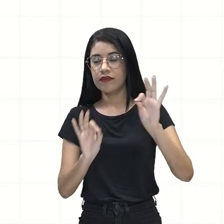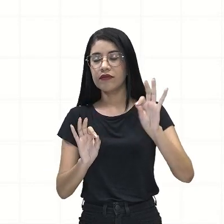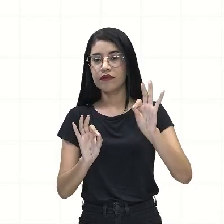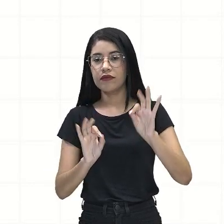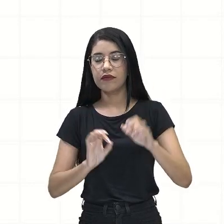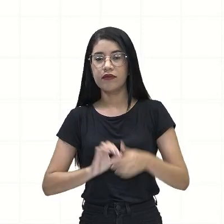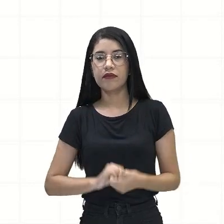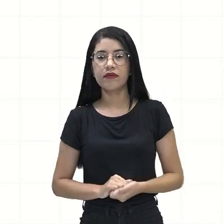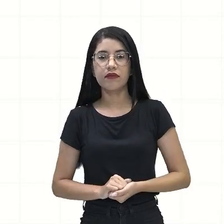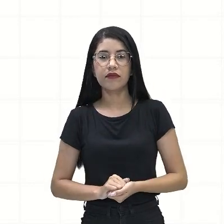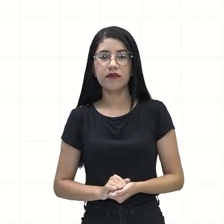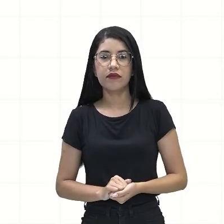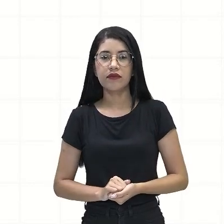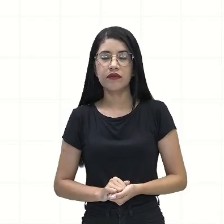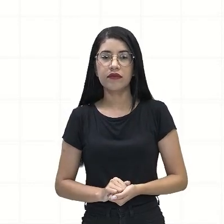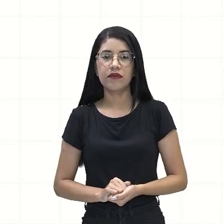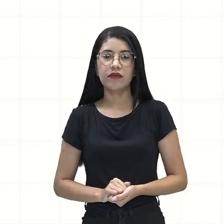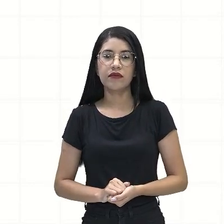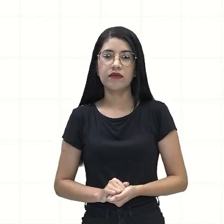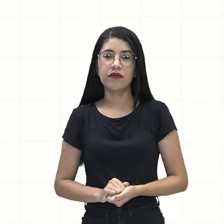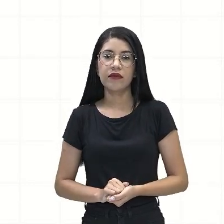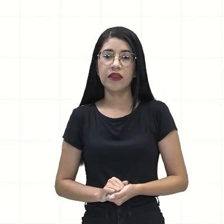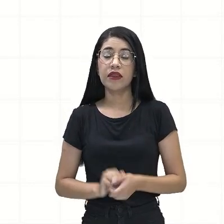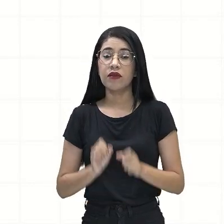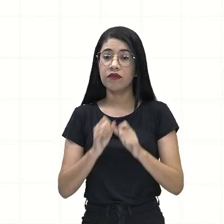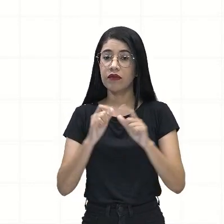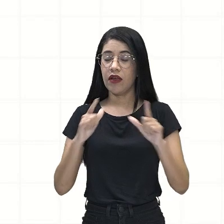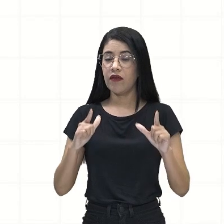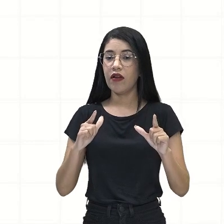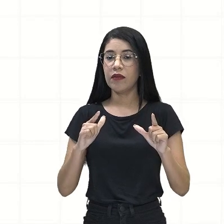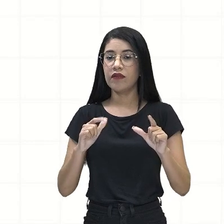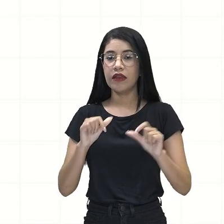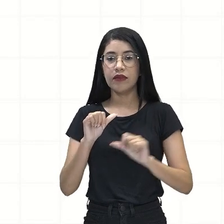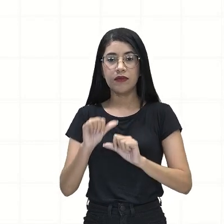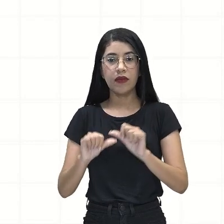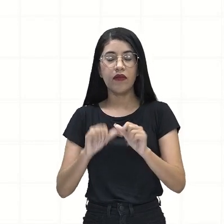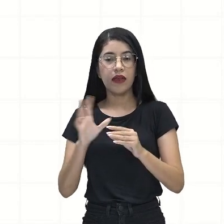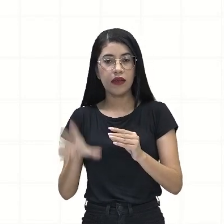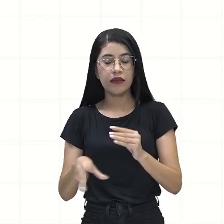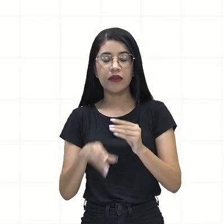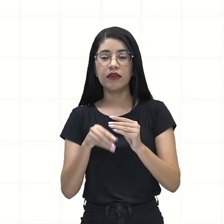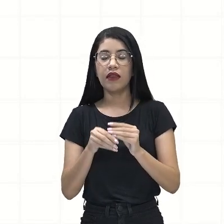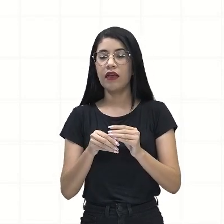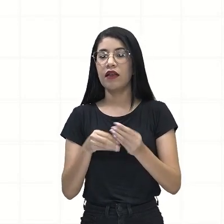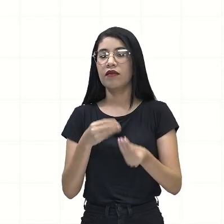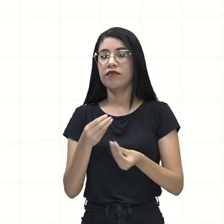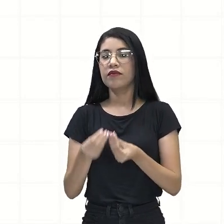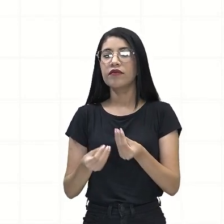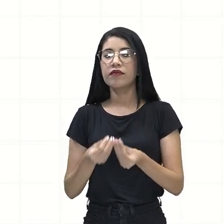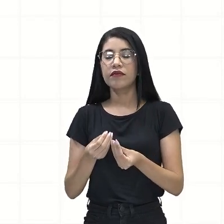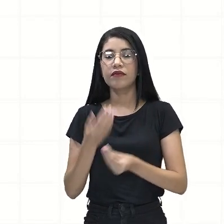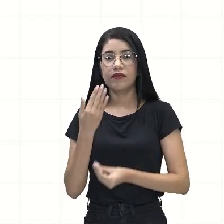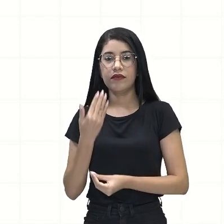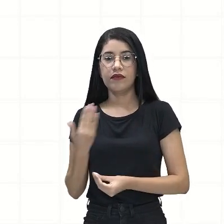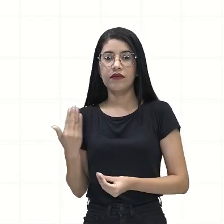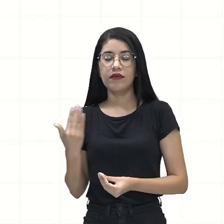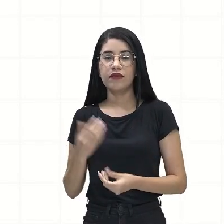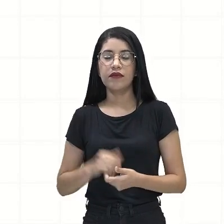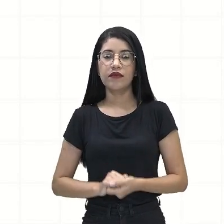ponto A? Então, aqui a fórmula já vai aumentar, né, um pouco. A gente vai ter aqui, ó,